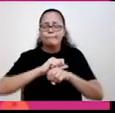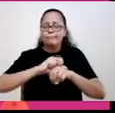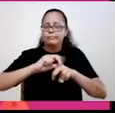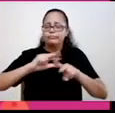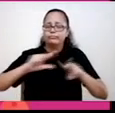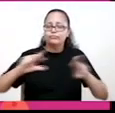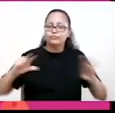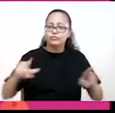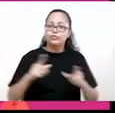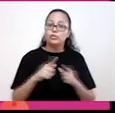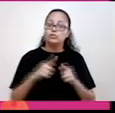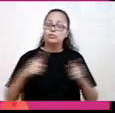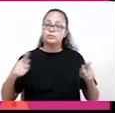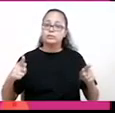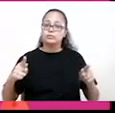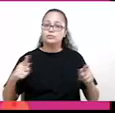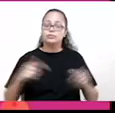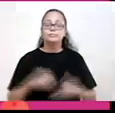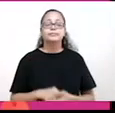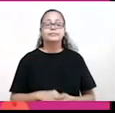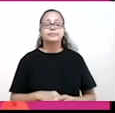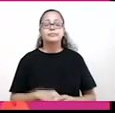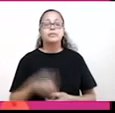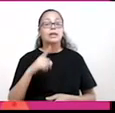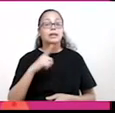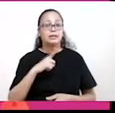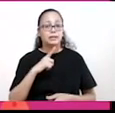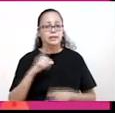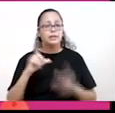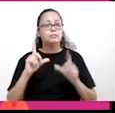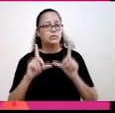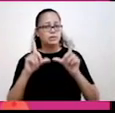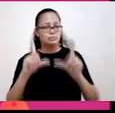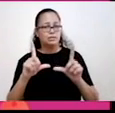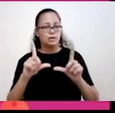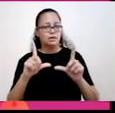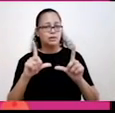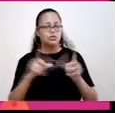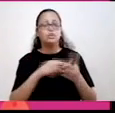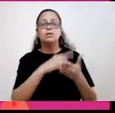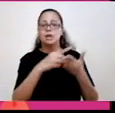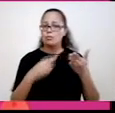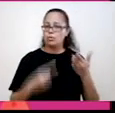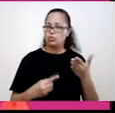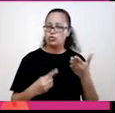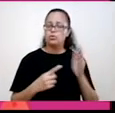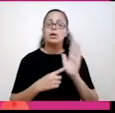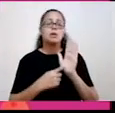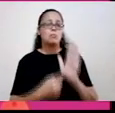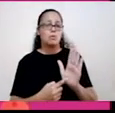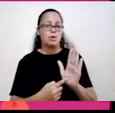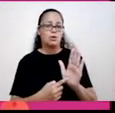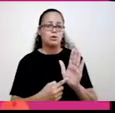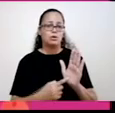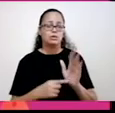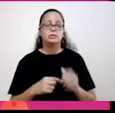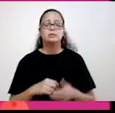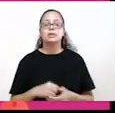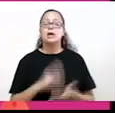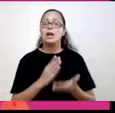aí nessa parte da América. Nós temos algumas imagens que a apostila traz, que tenta aí ilustrar essa diversidade, na